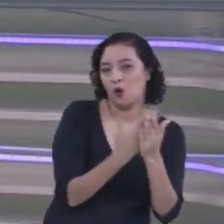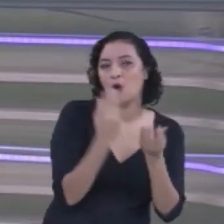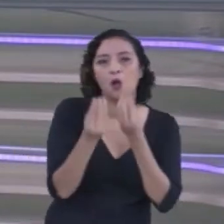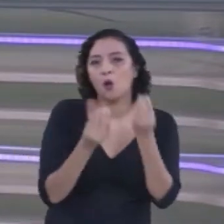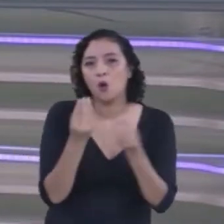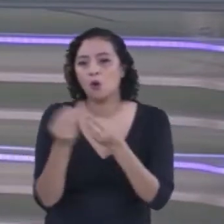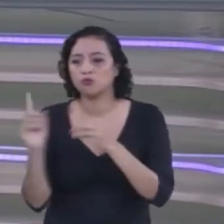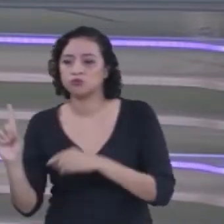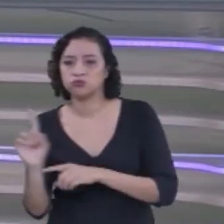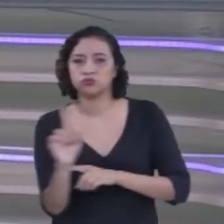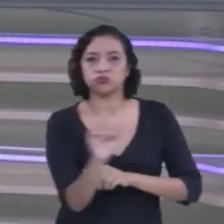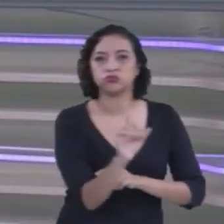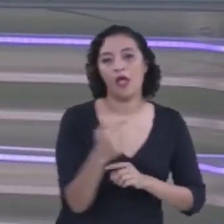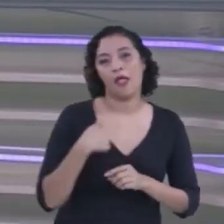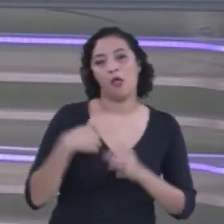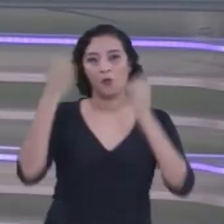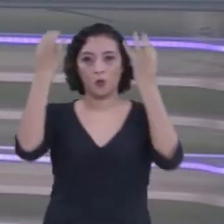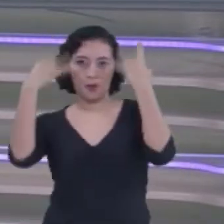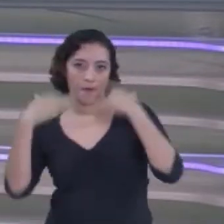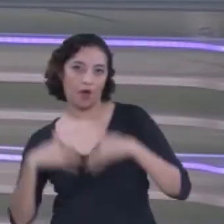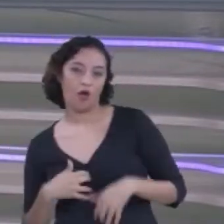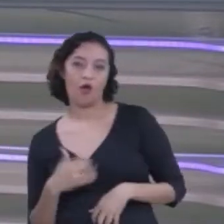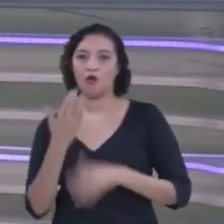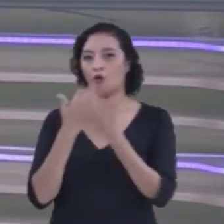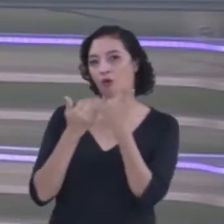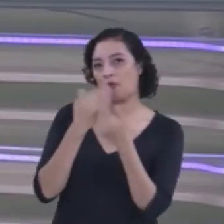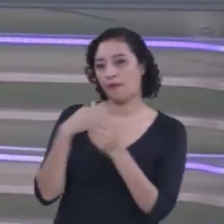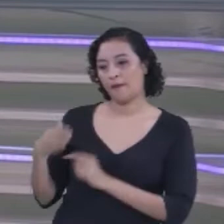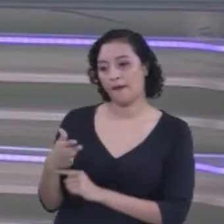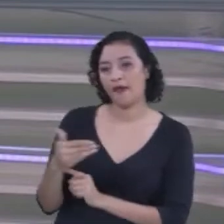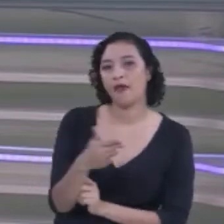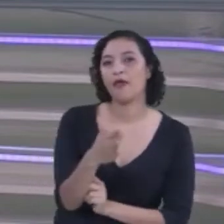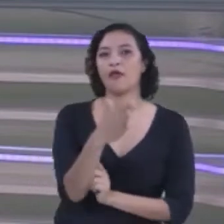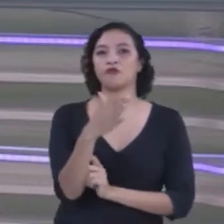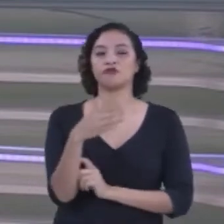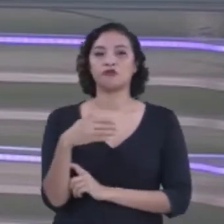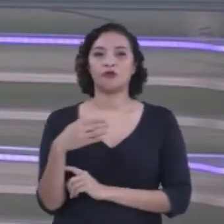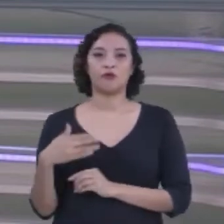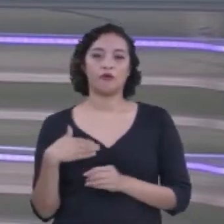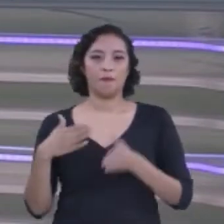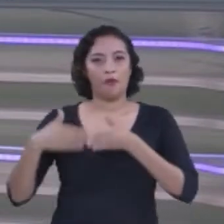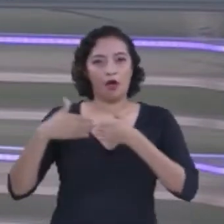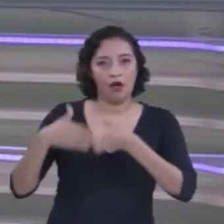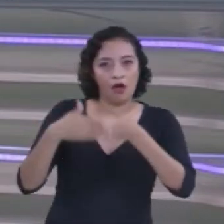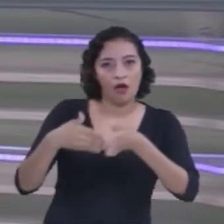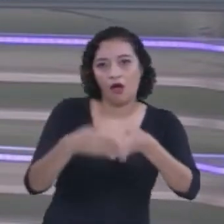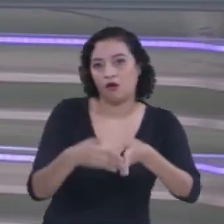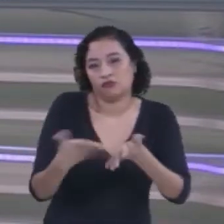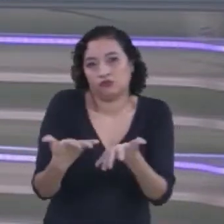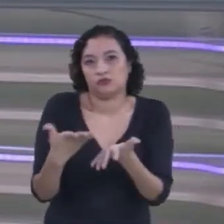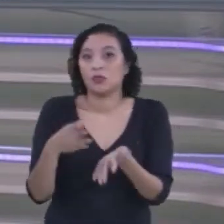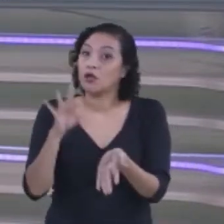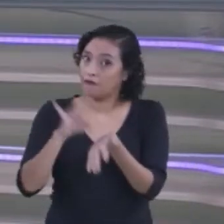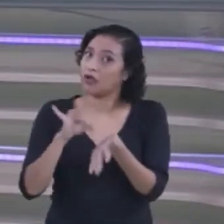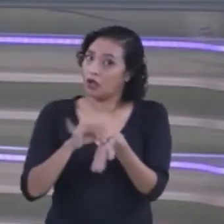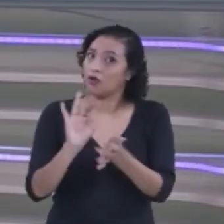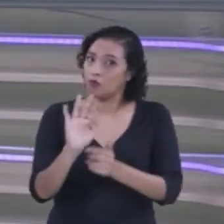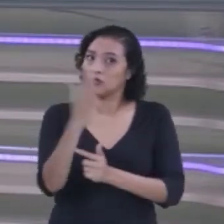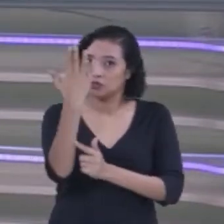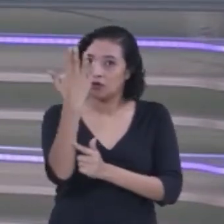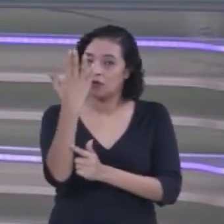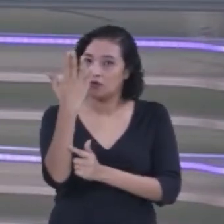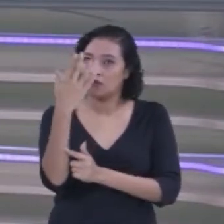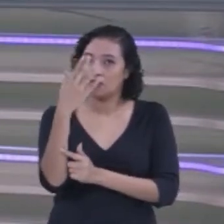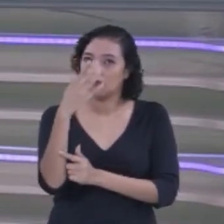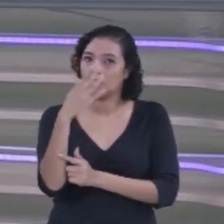banho, comi um jaraqui frito, aí depois vim, peguei o barco. E tal. São fatos, aconteceram aquilo.